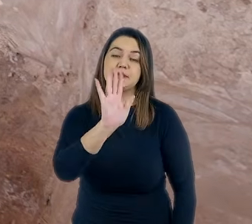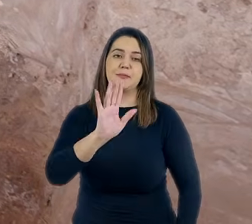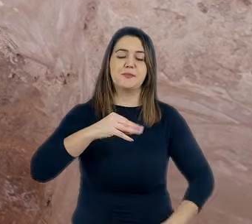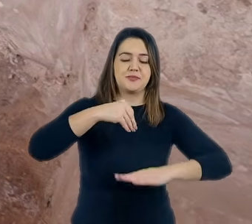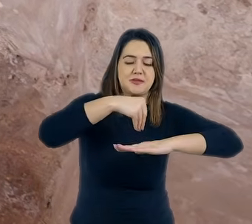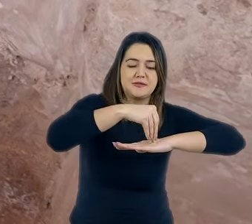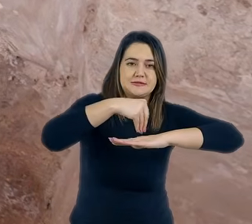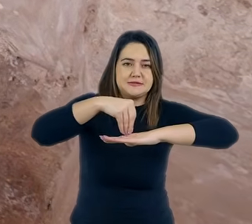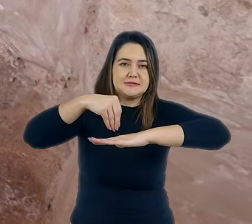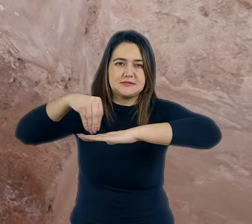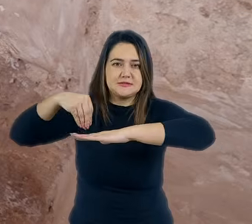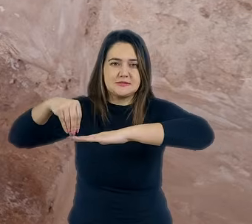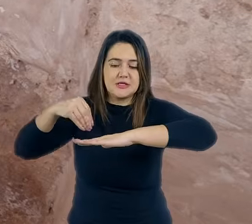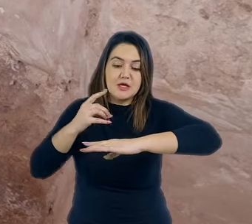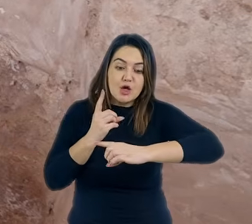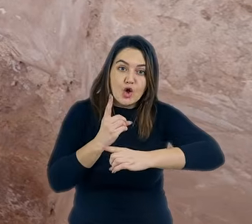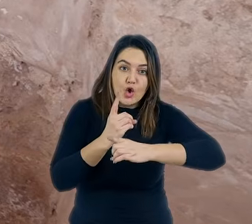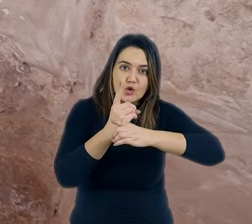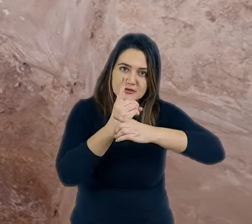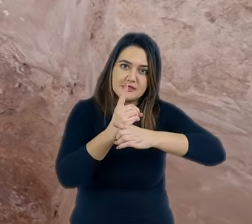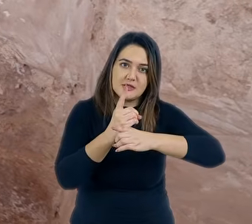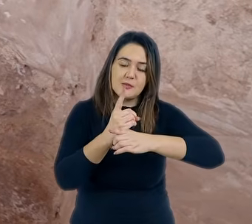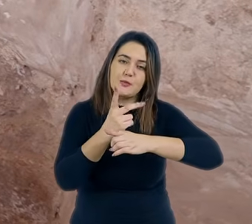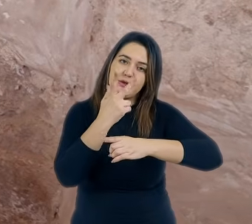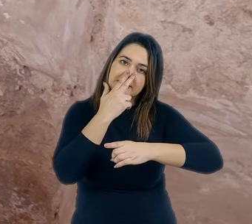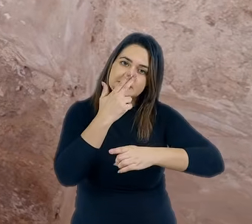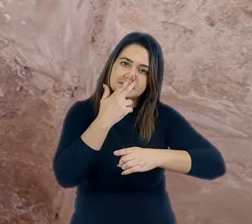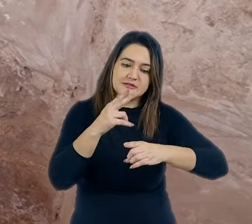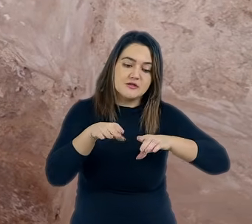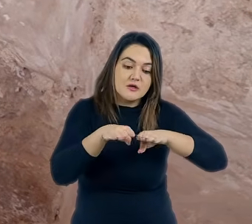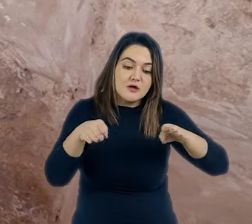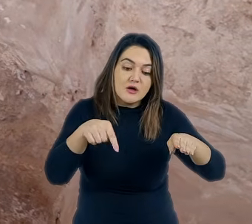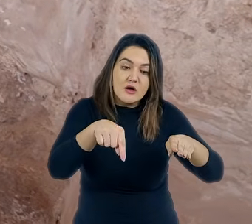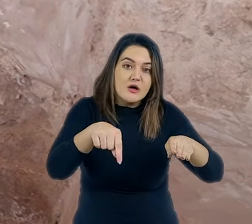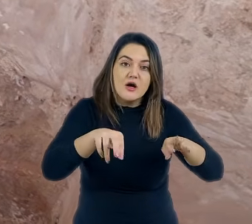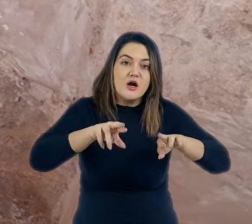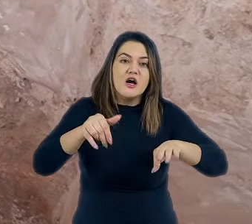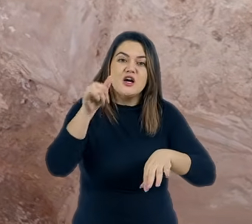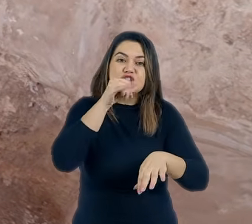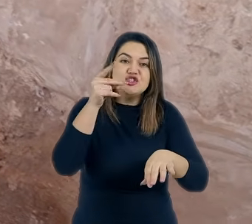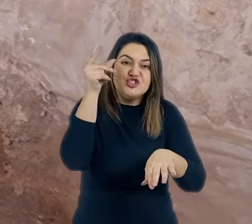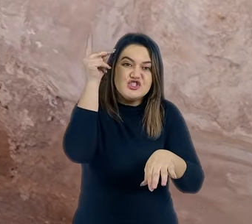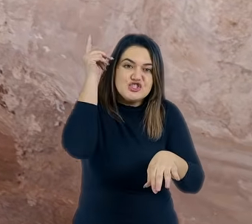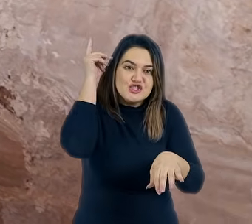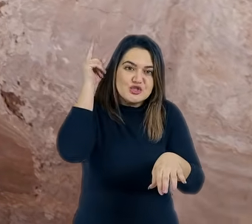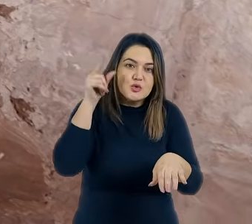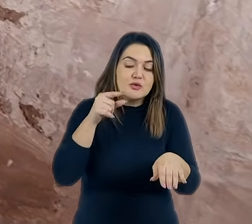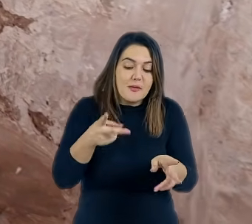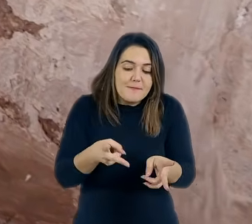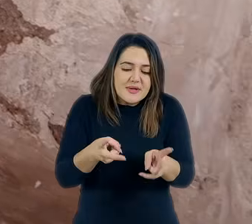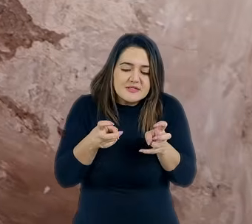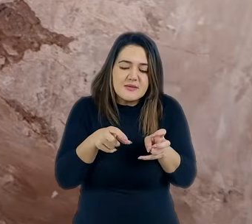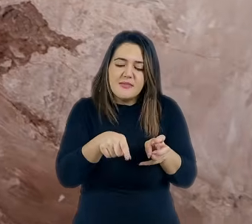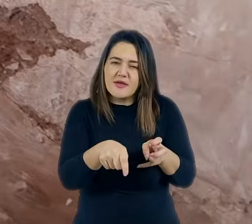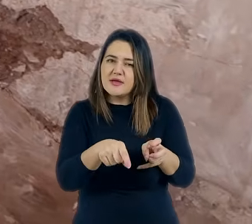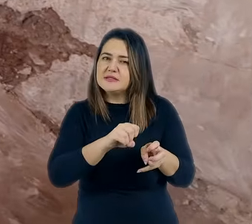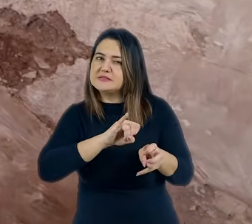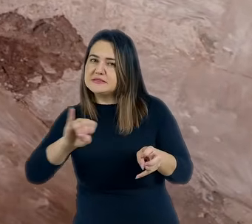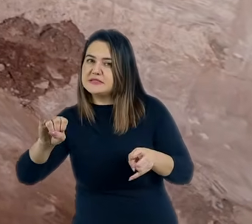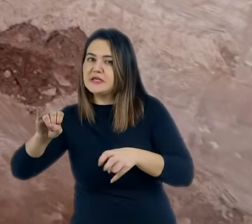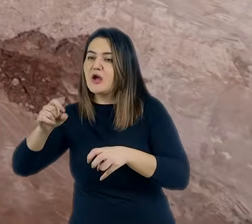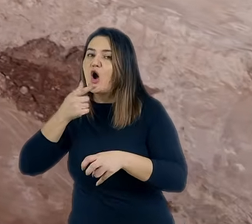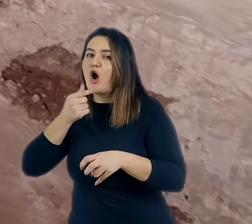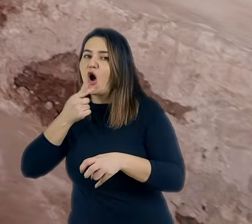nós escavamos aqui em Israel e encontramos um resto arqueológico antigo, pelo extrato onde aquilo está, dá